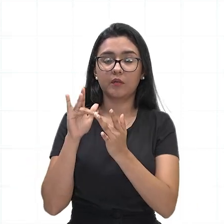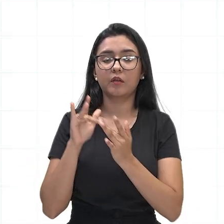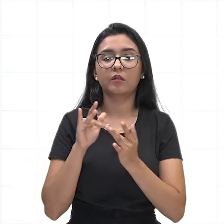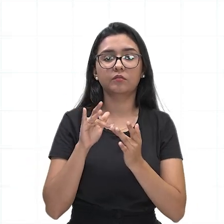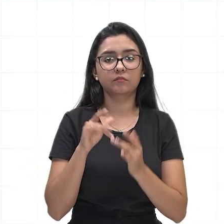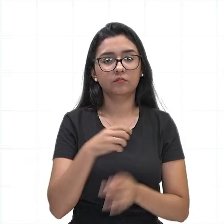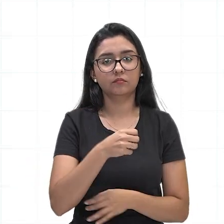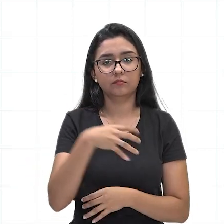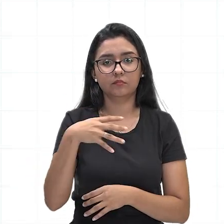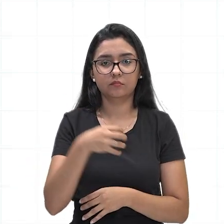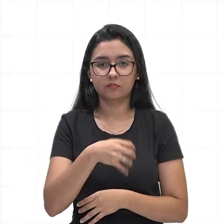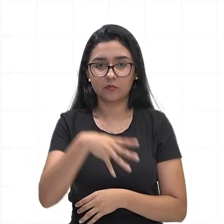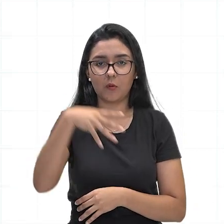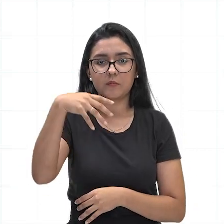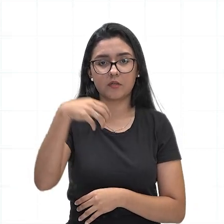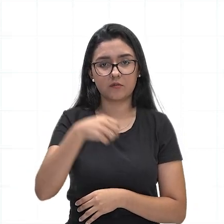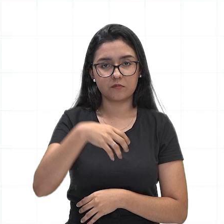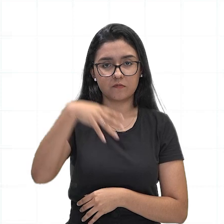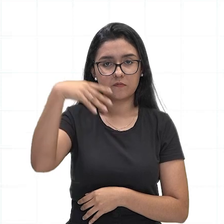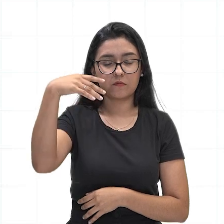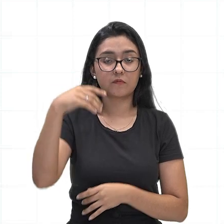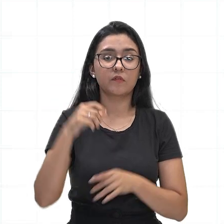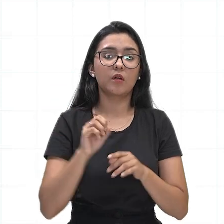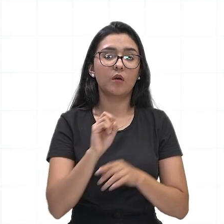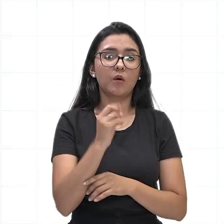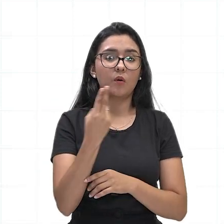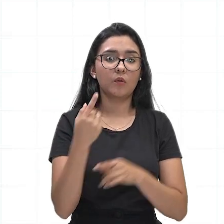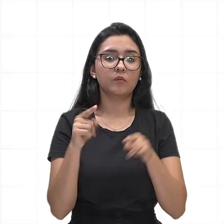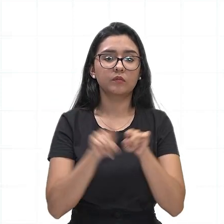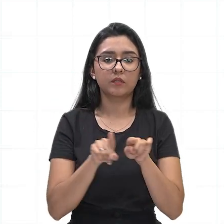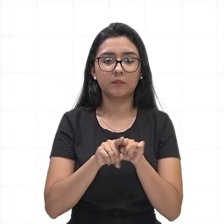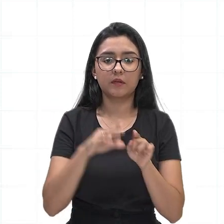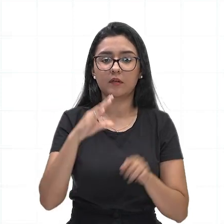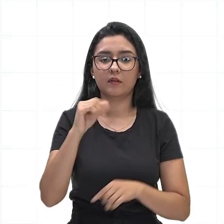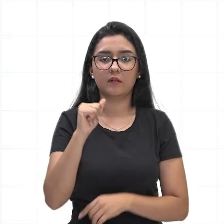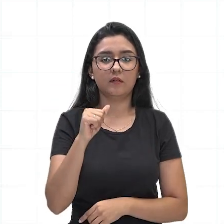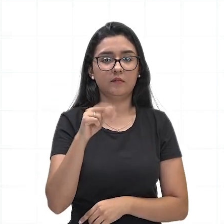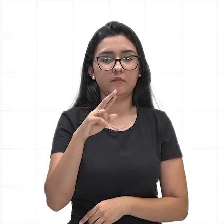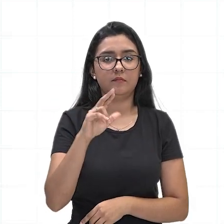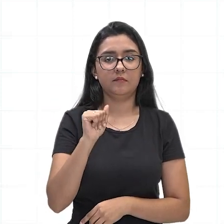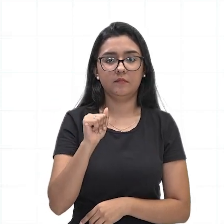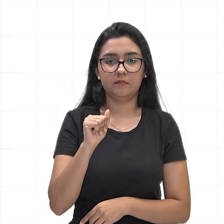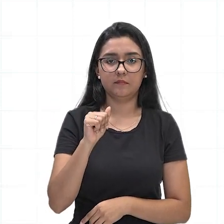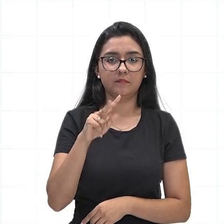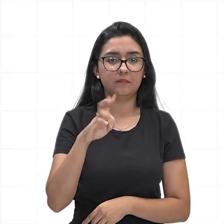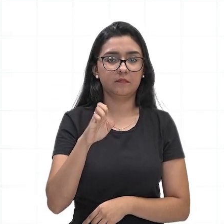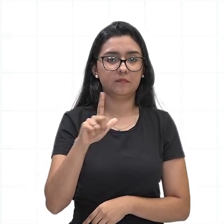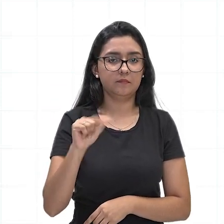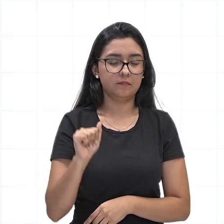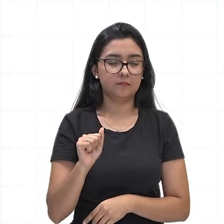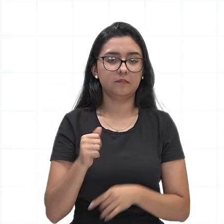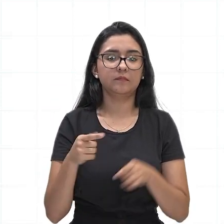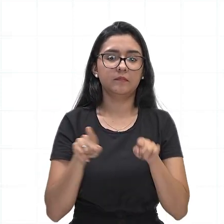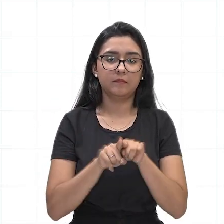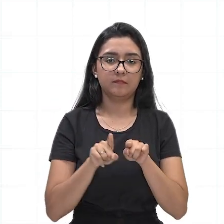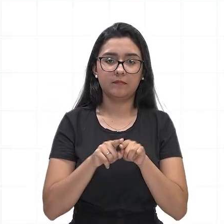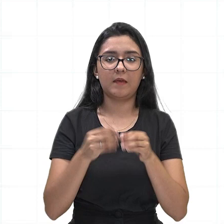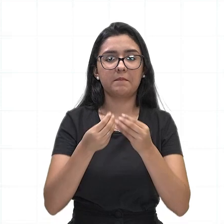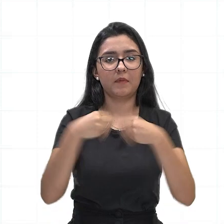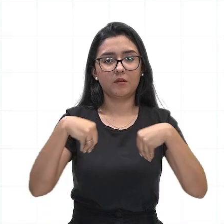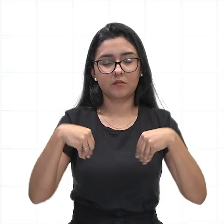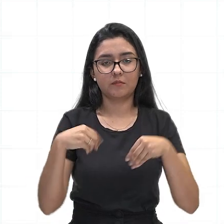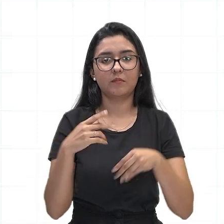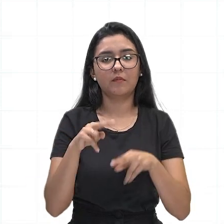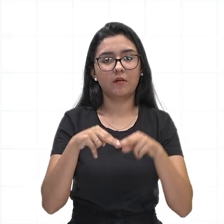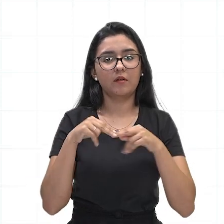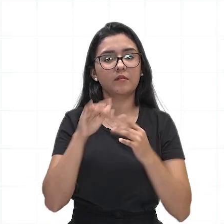contato com os quinidários, como as águas-vivas ou as caravelas portuguesas, e sofrerem aí ferimentos por conta